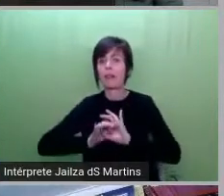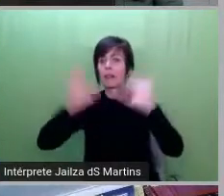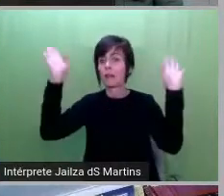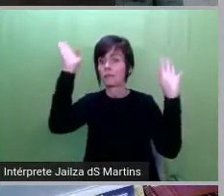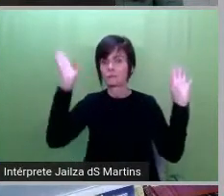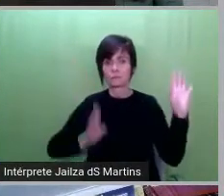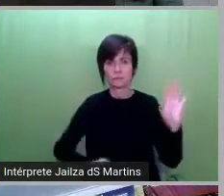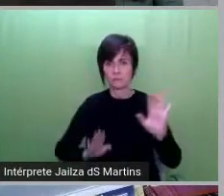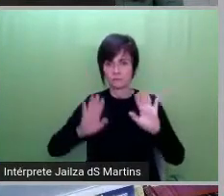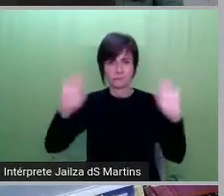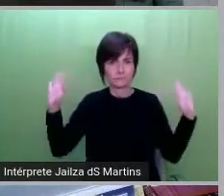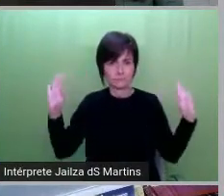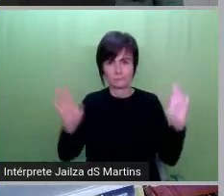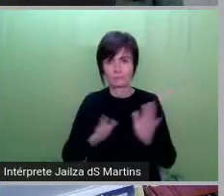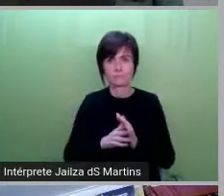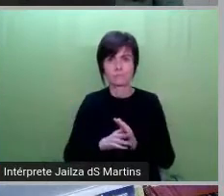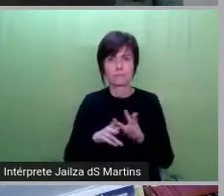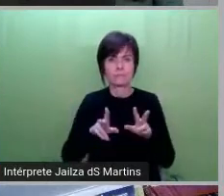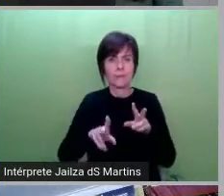toda a especulação